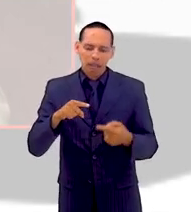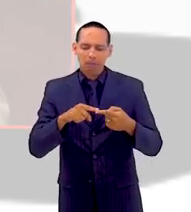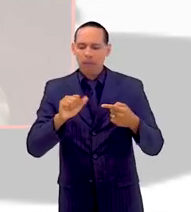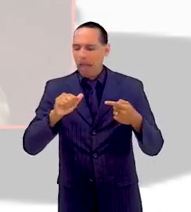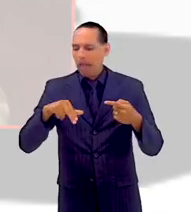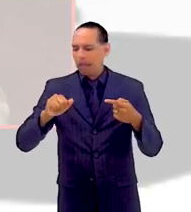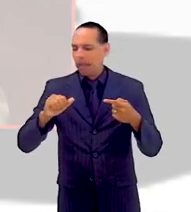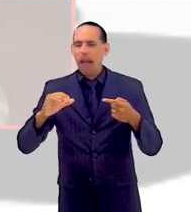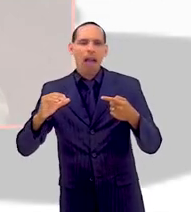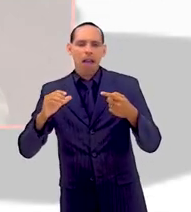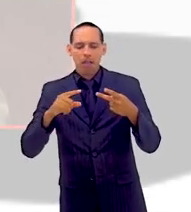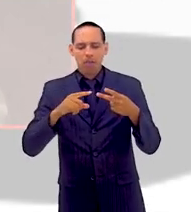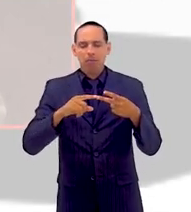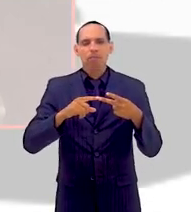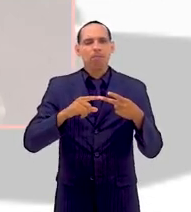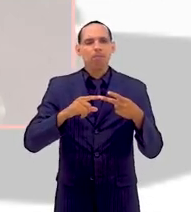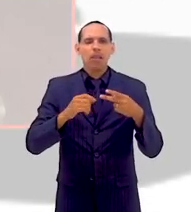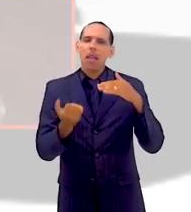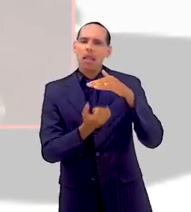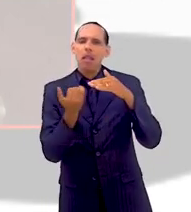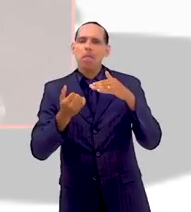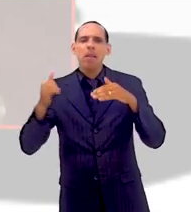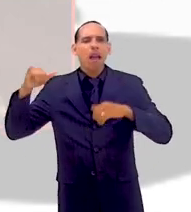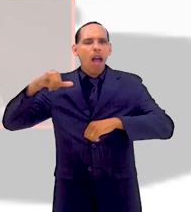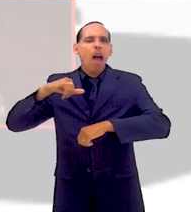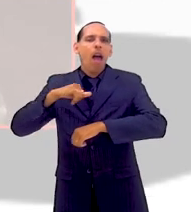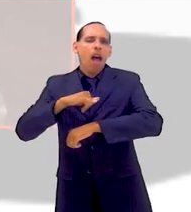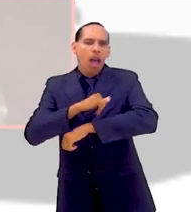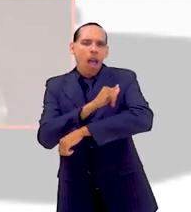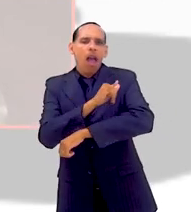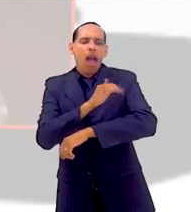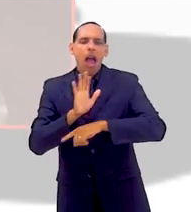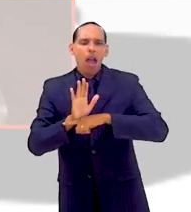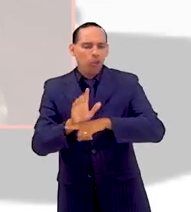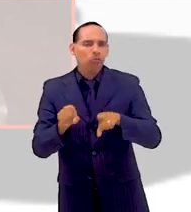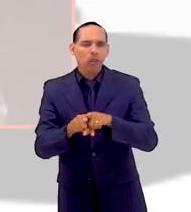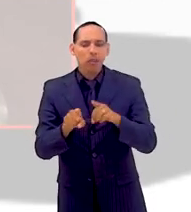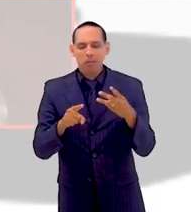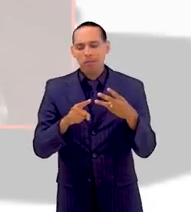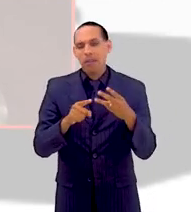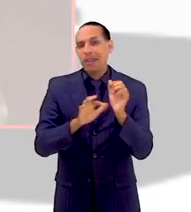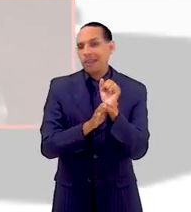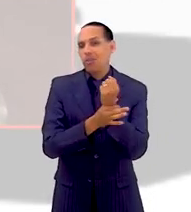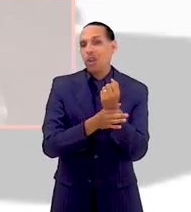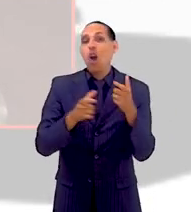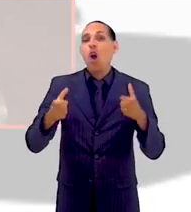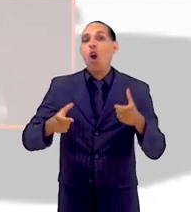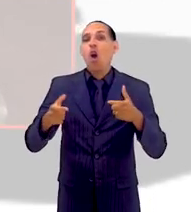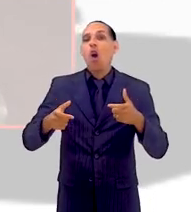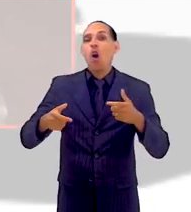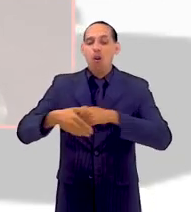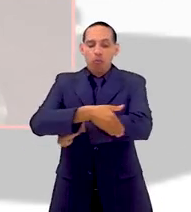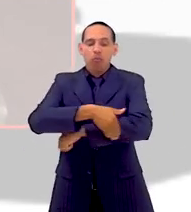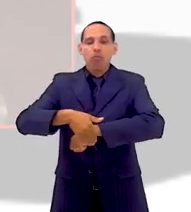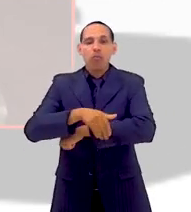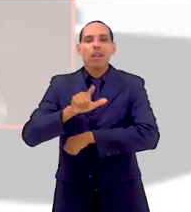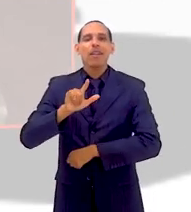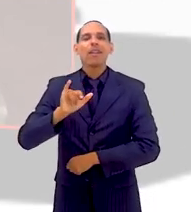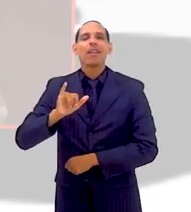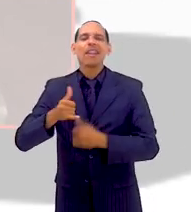o interesse também das companhias aéreas, a questão da segurança na linha vermelha. Todos esses